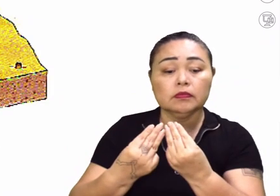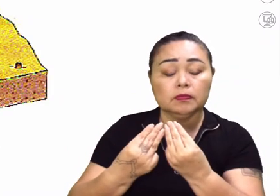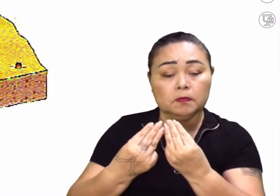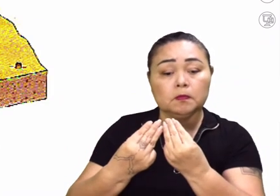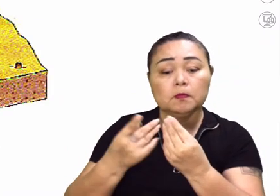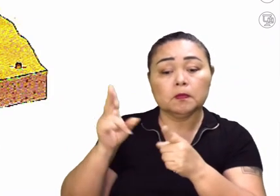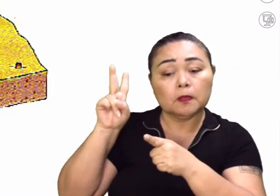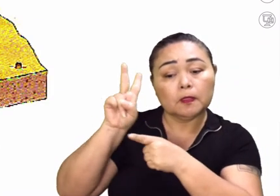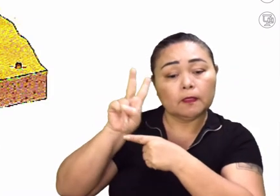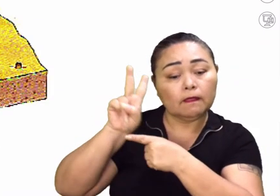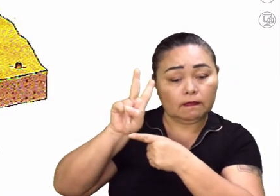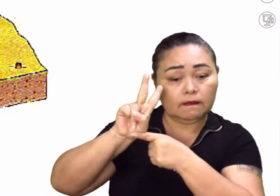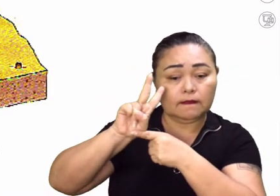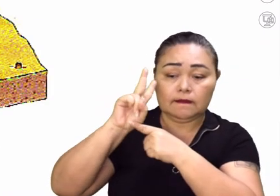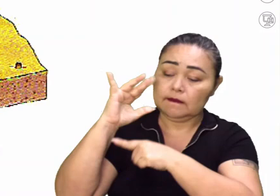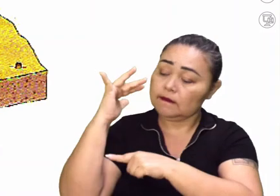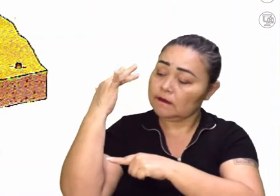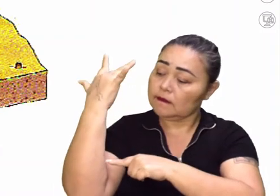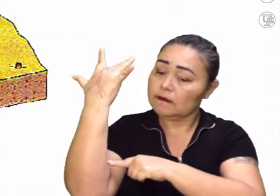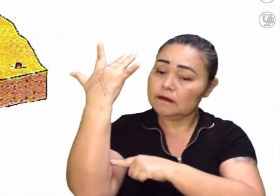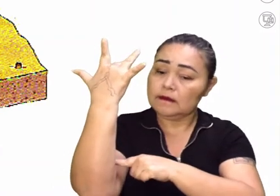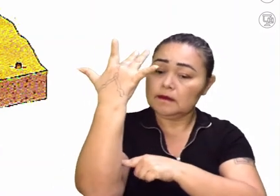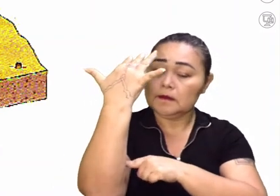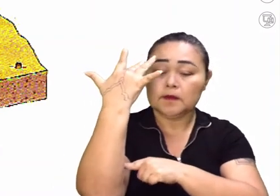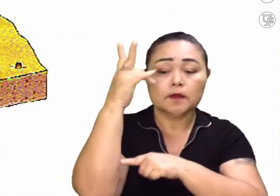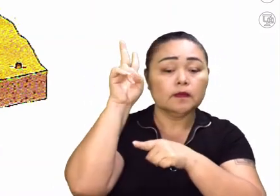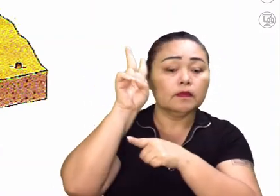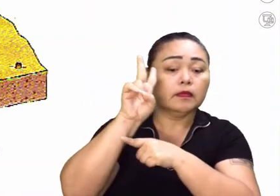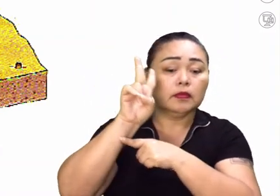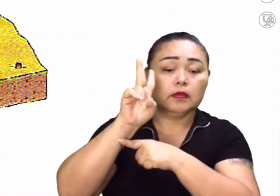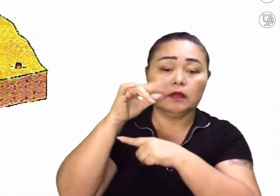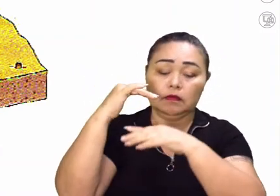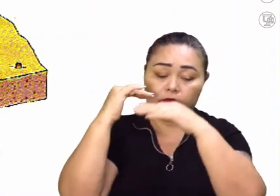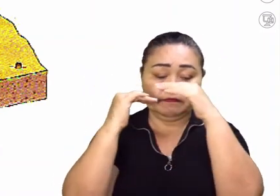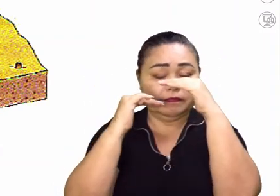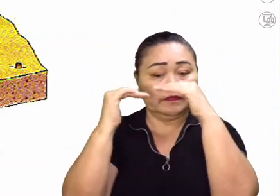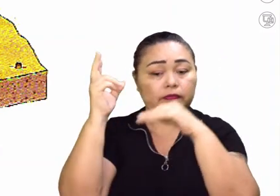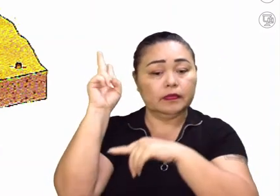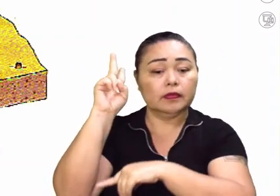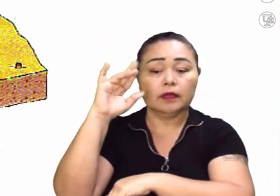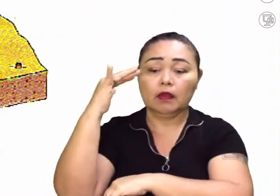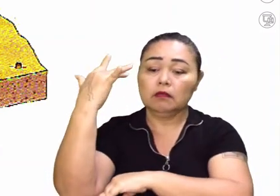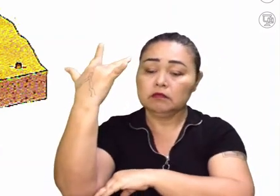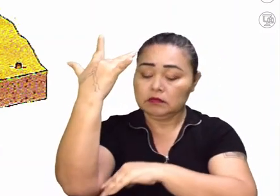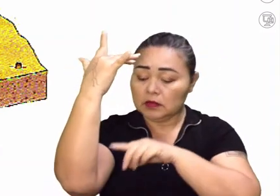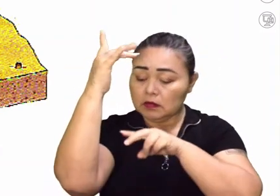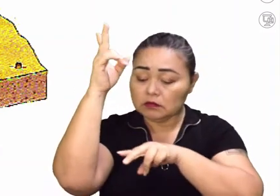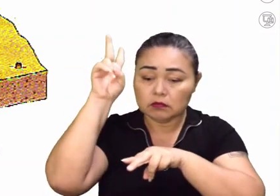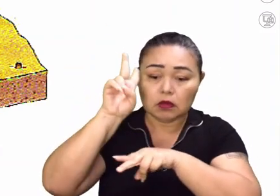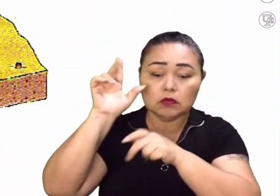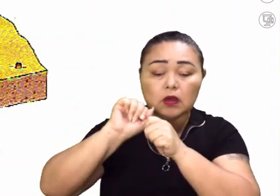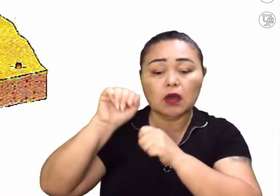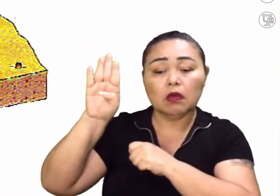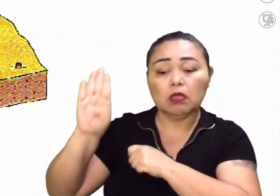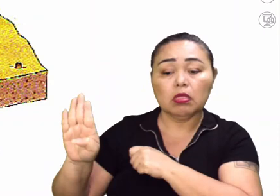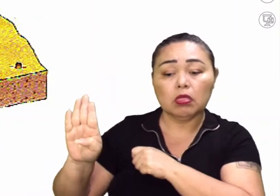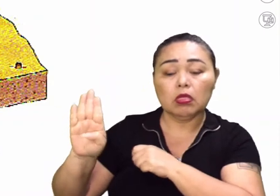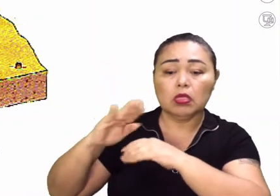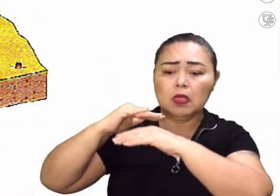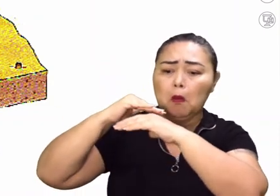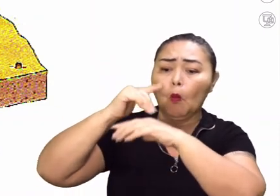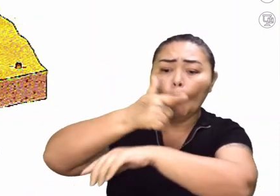área protegida que é seria área ideal né conservada exatamente a área B uma área